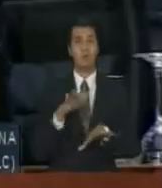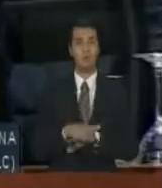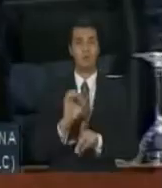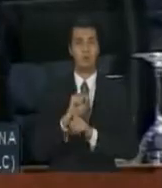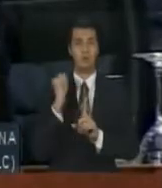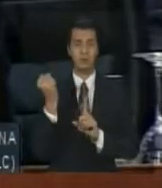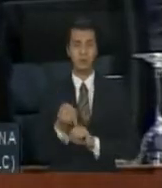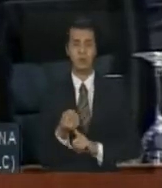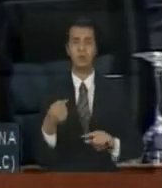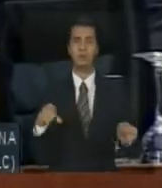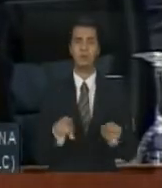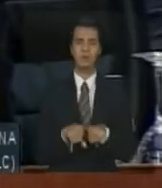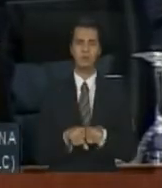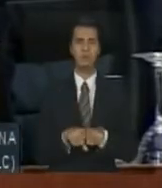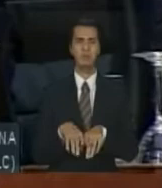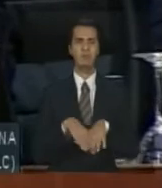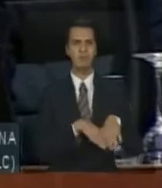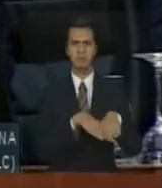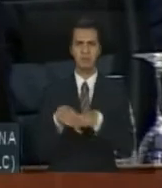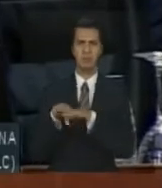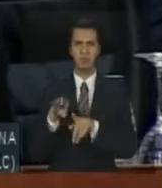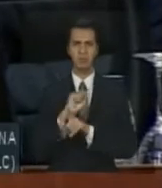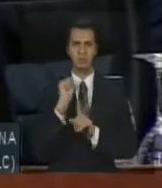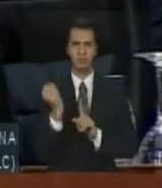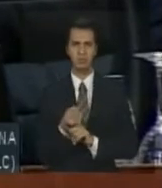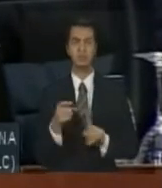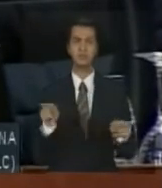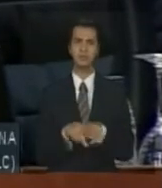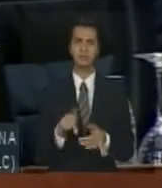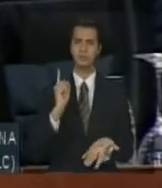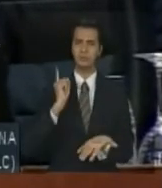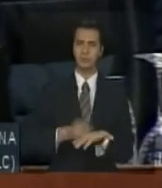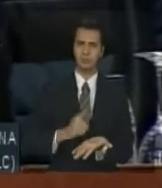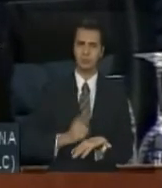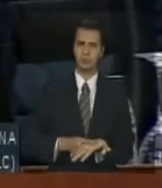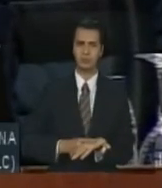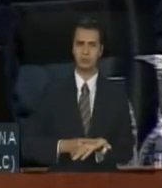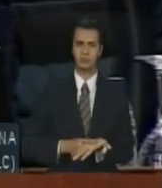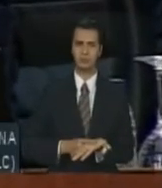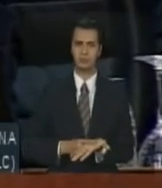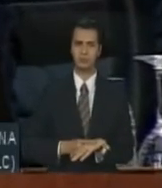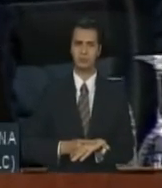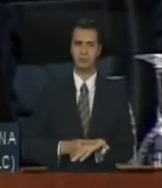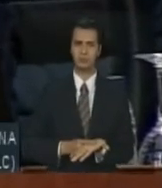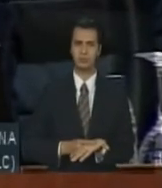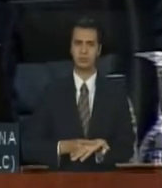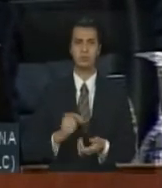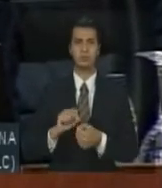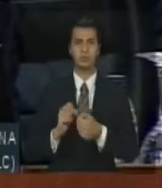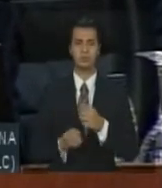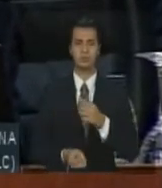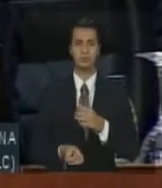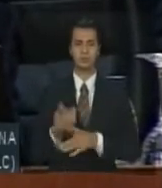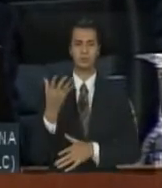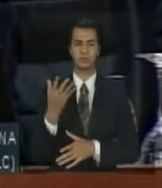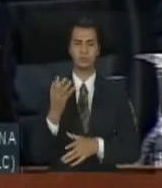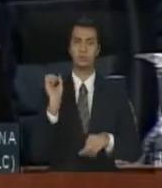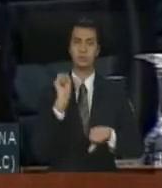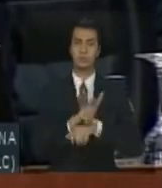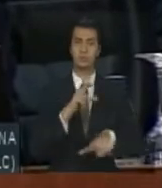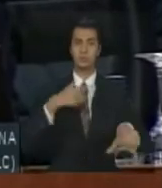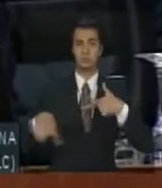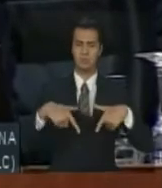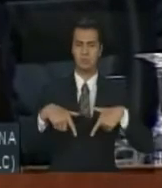de justiça social e de compromisso com a criação de empregos